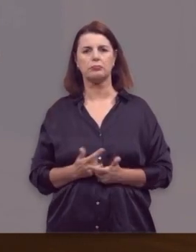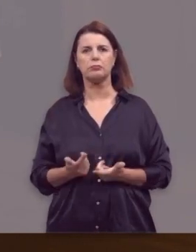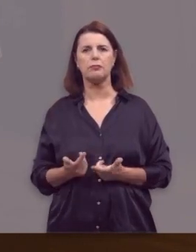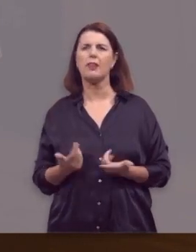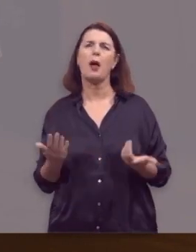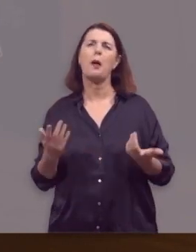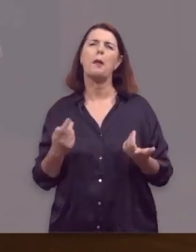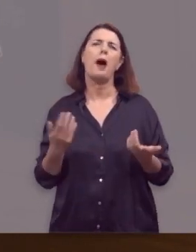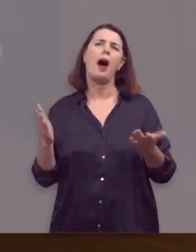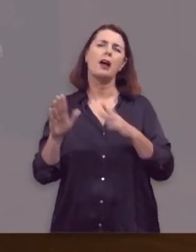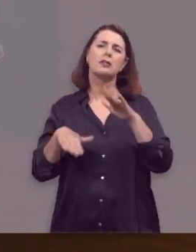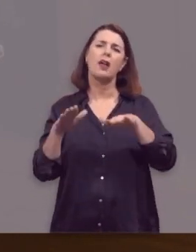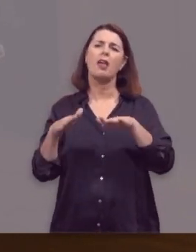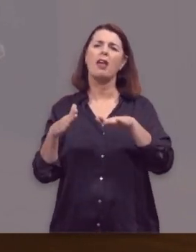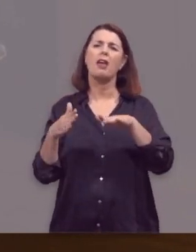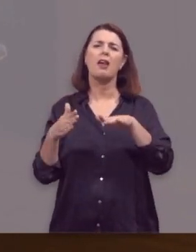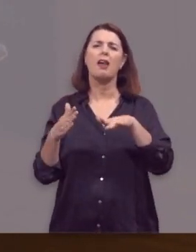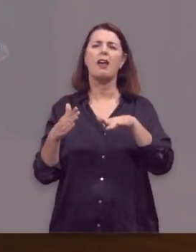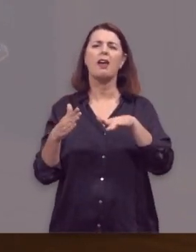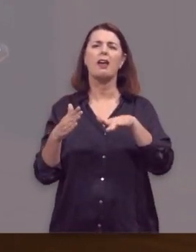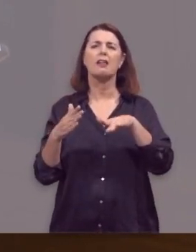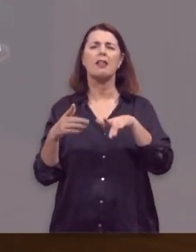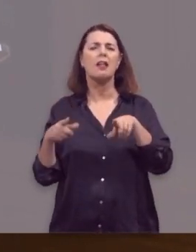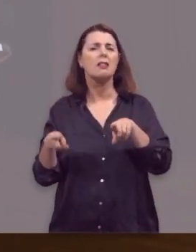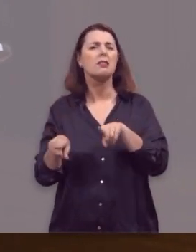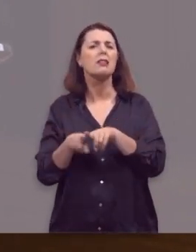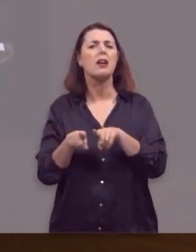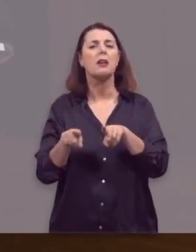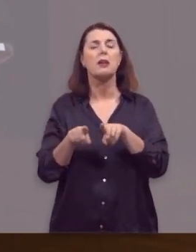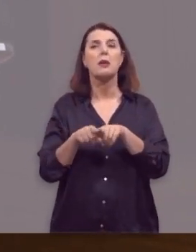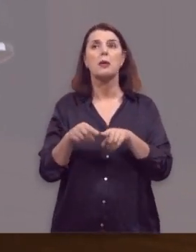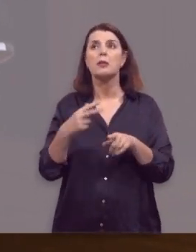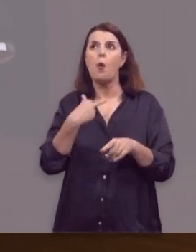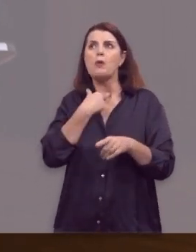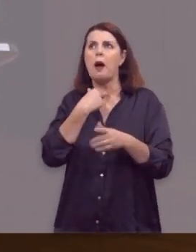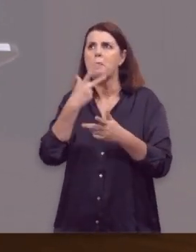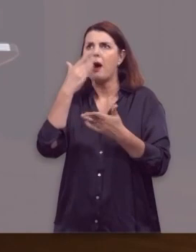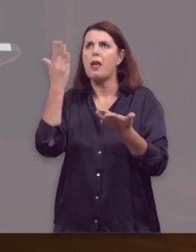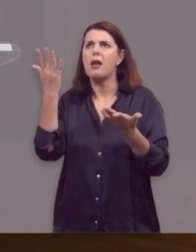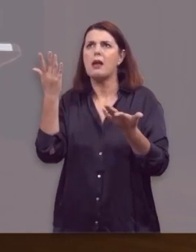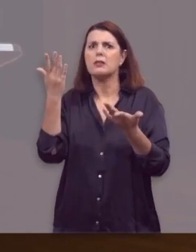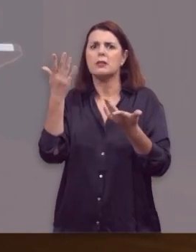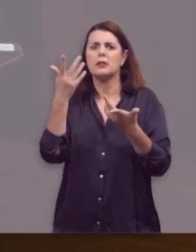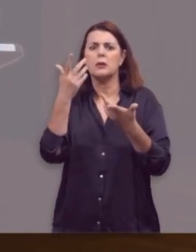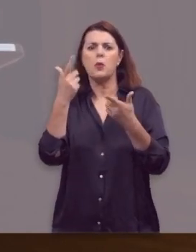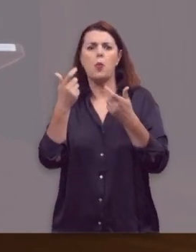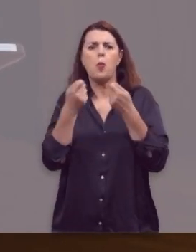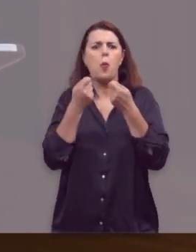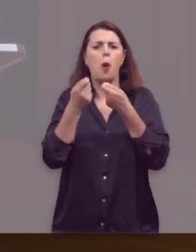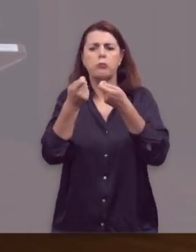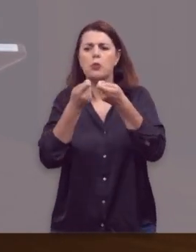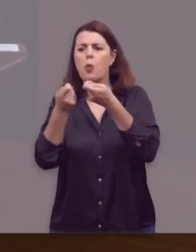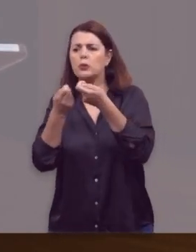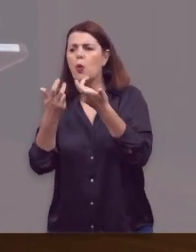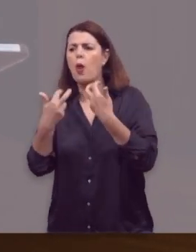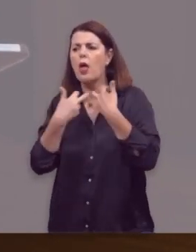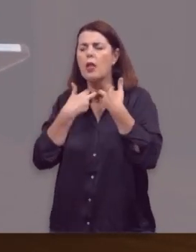Não poucas vezes elas são também inadministráveis, fogem do nosso